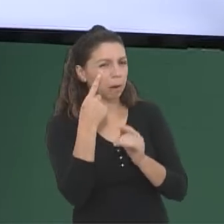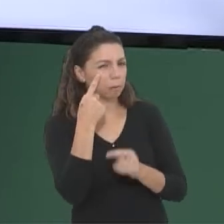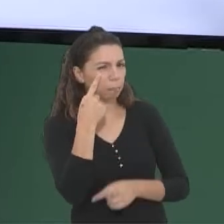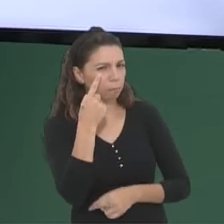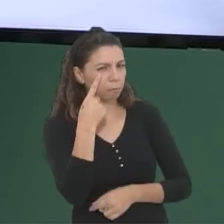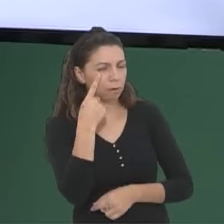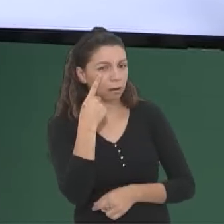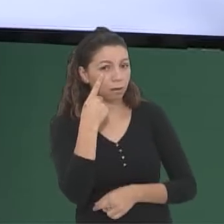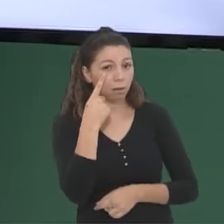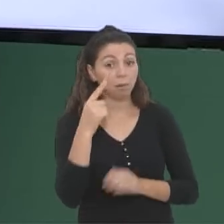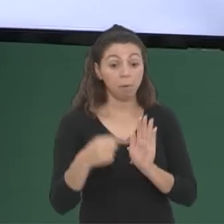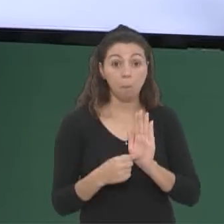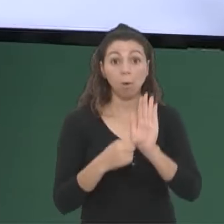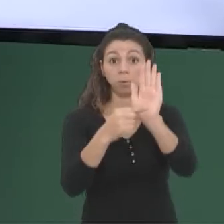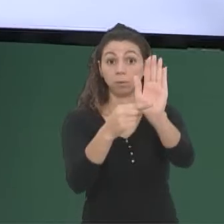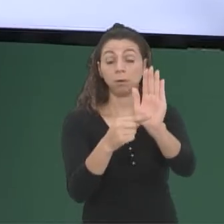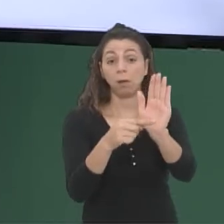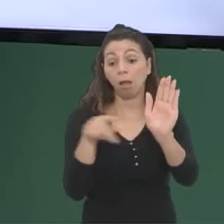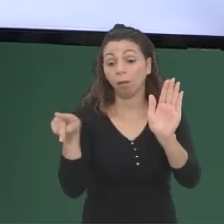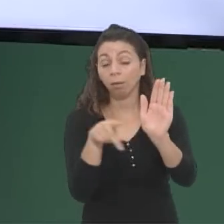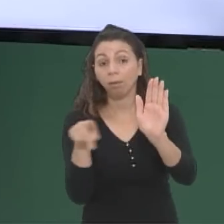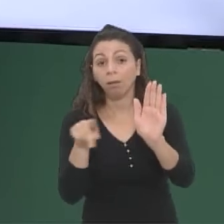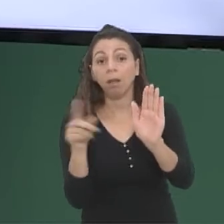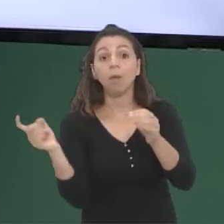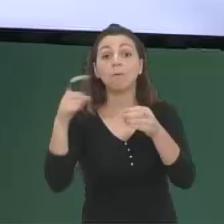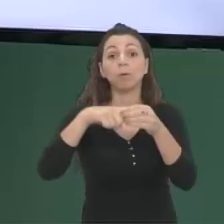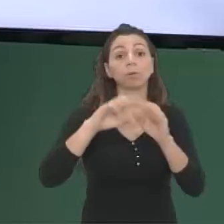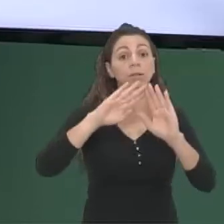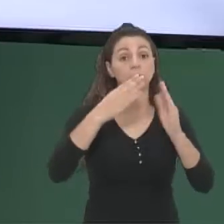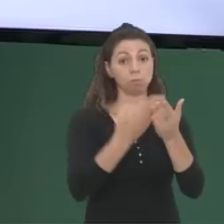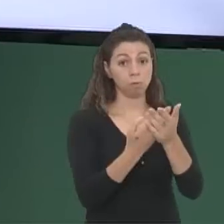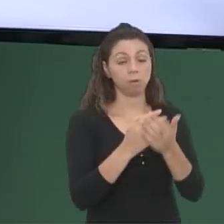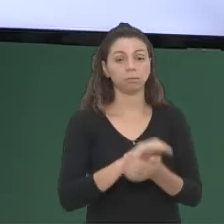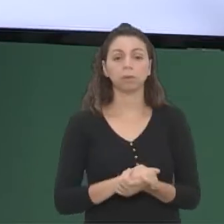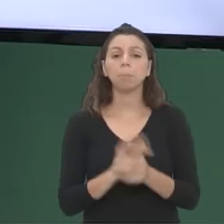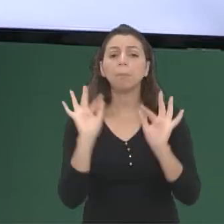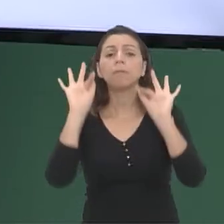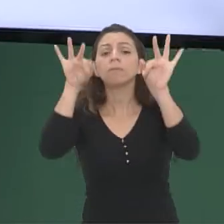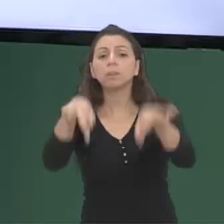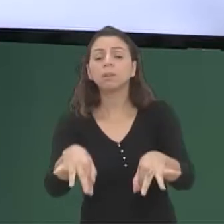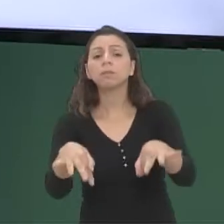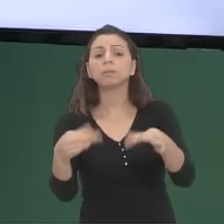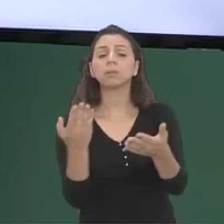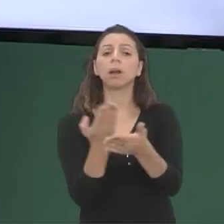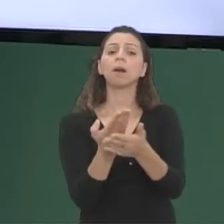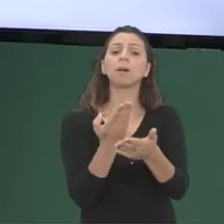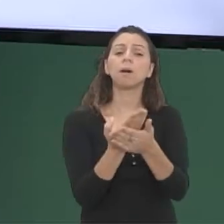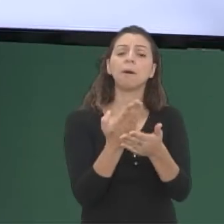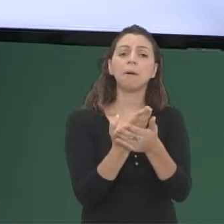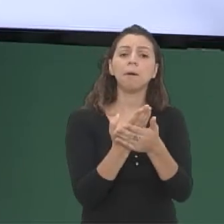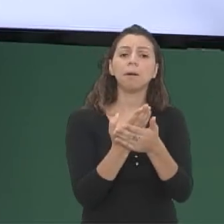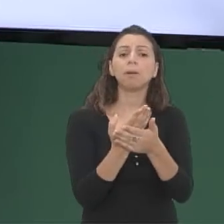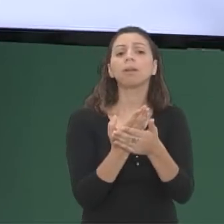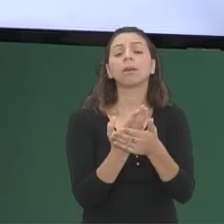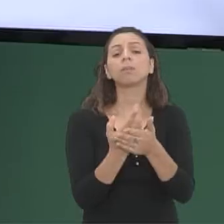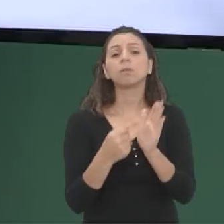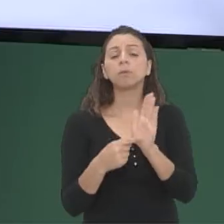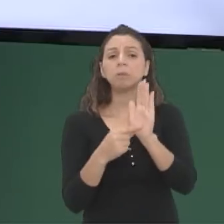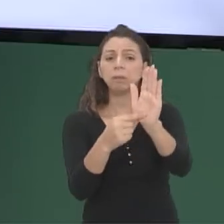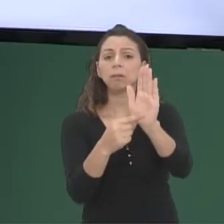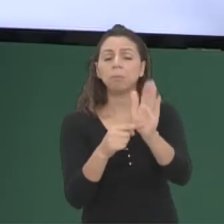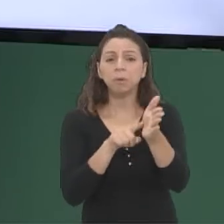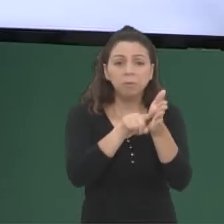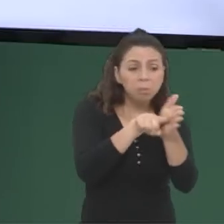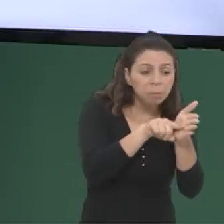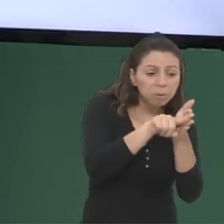volta para o teu professor, para a tua professora lá na escola. E para a gente finalizar a aula de hoje, eu trouxe aquele material para você pesquisar,